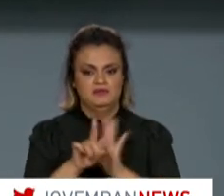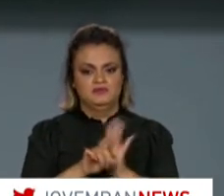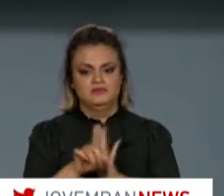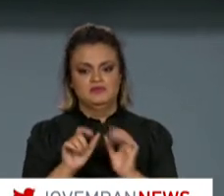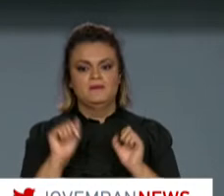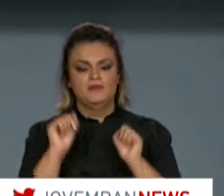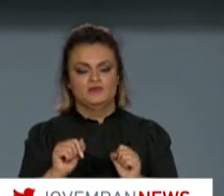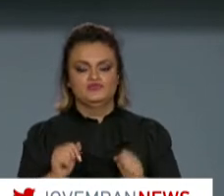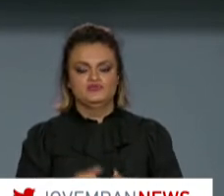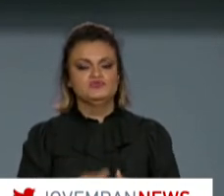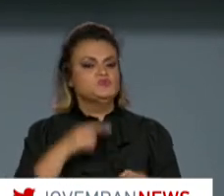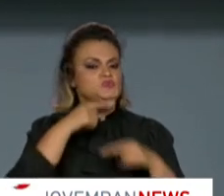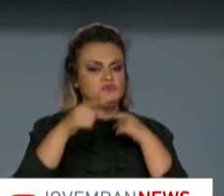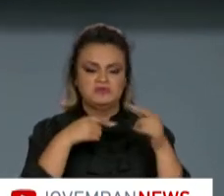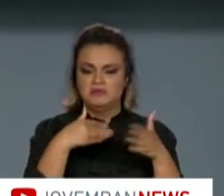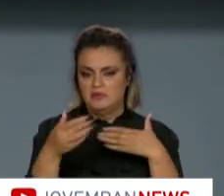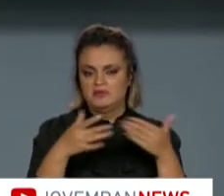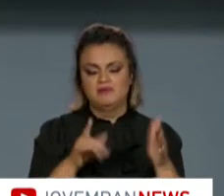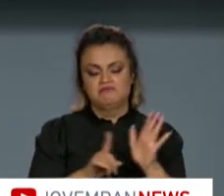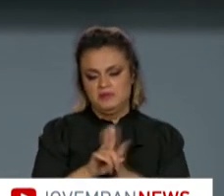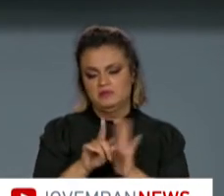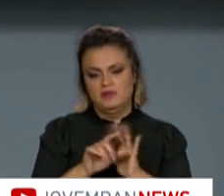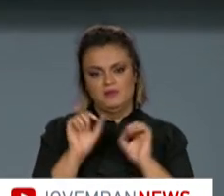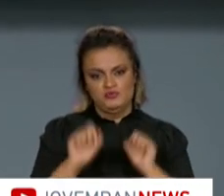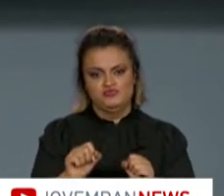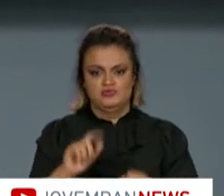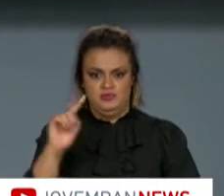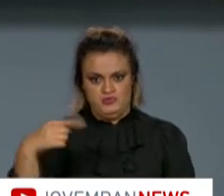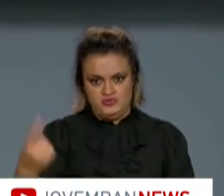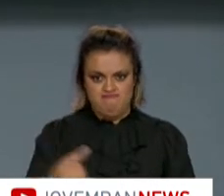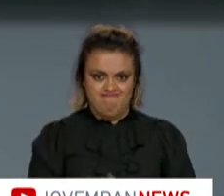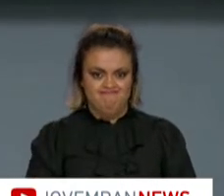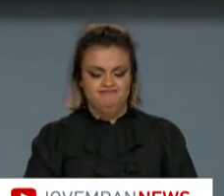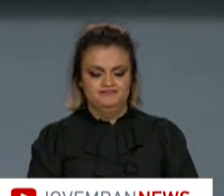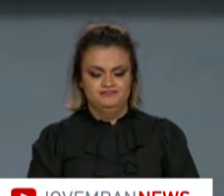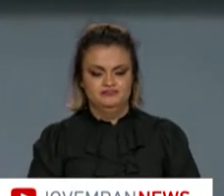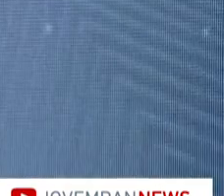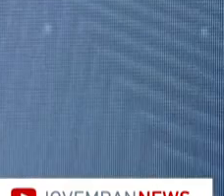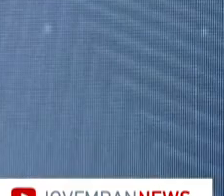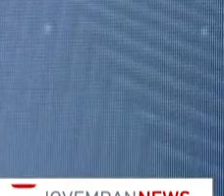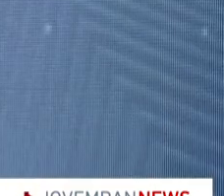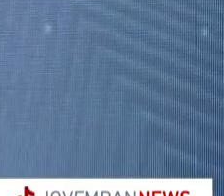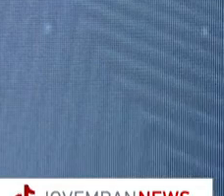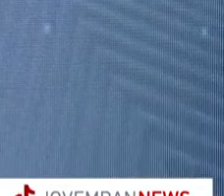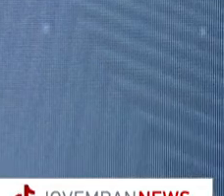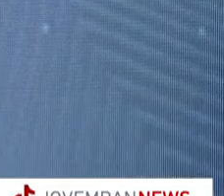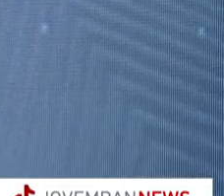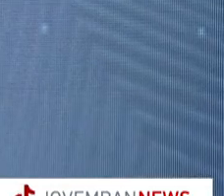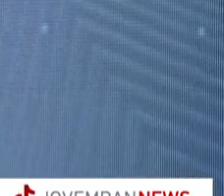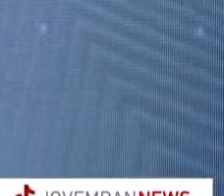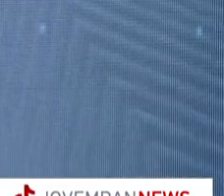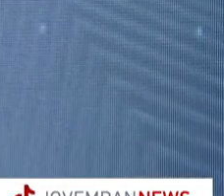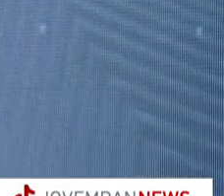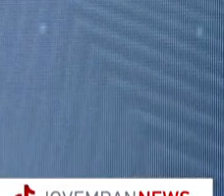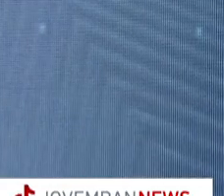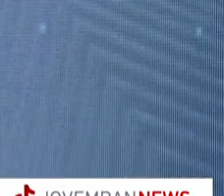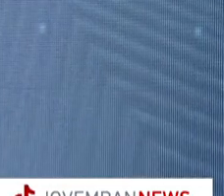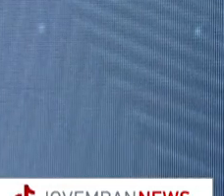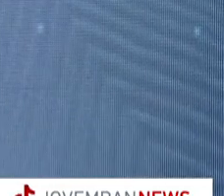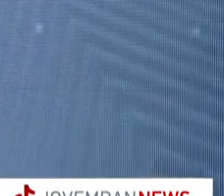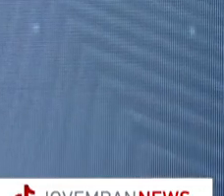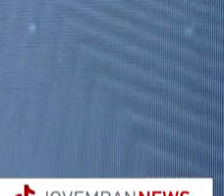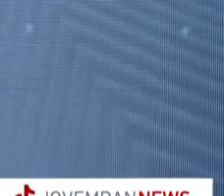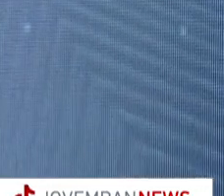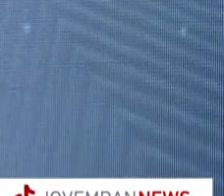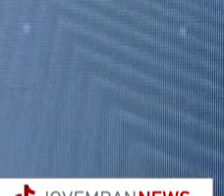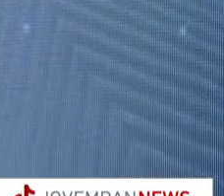tiver alguma dúvida a respeito do que eu falei, fiquem à vontade. Muito bem. Nós ouvimos então a coletiva do ministro Fernando Haddad, direto de Brasília,